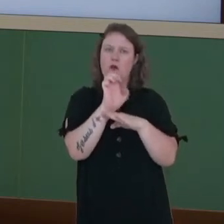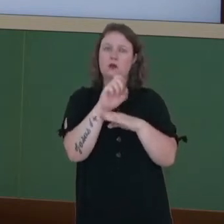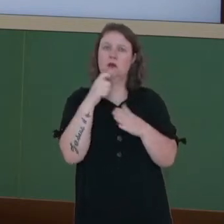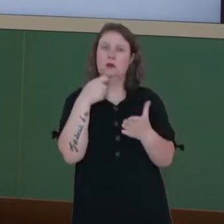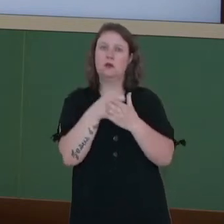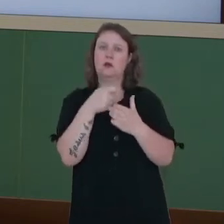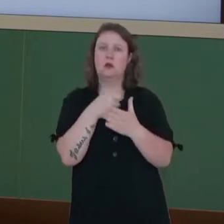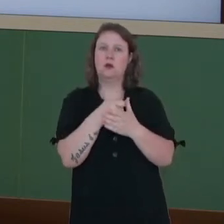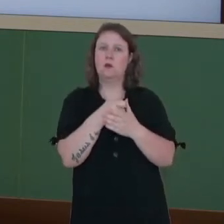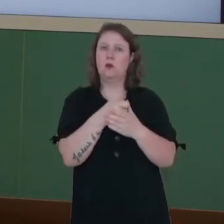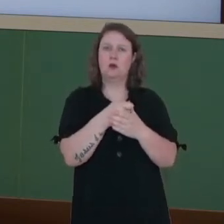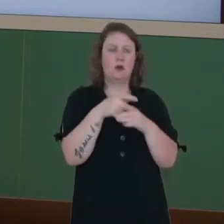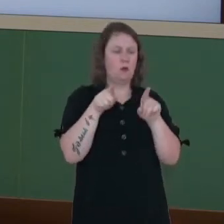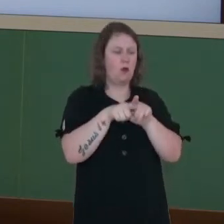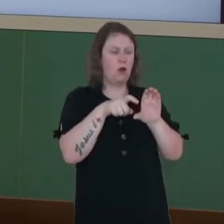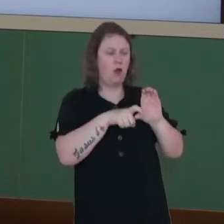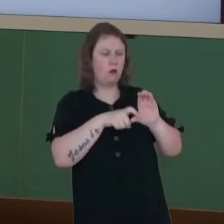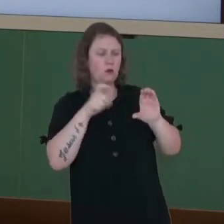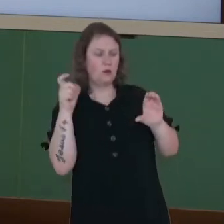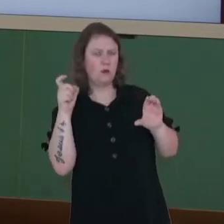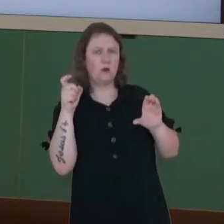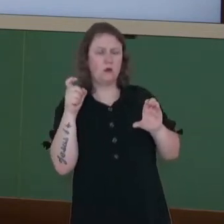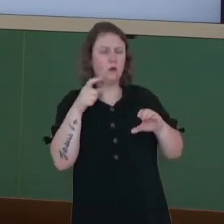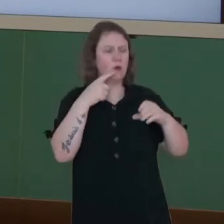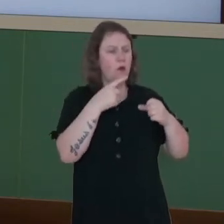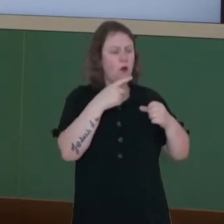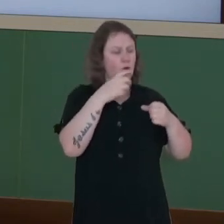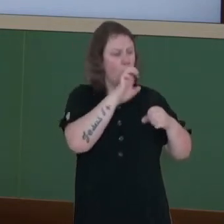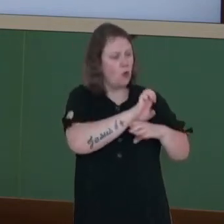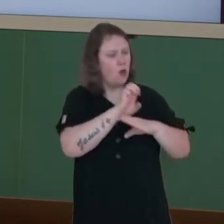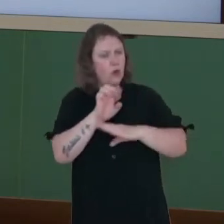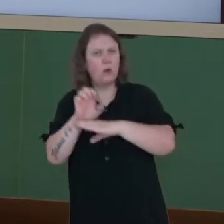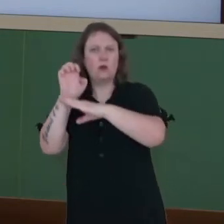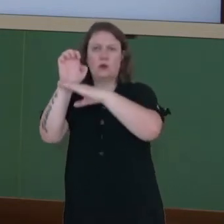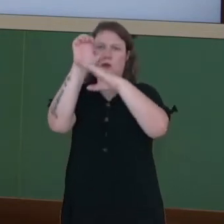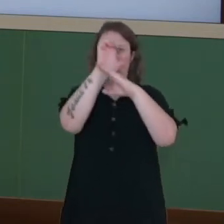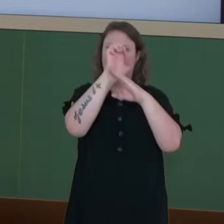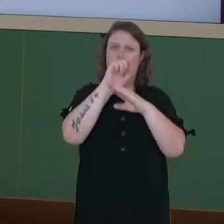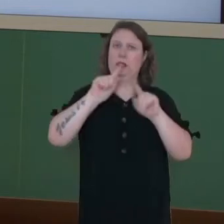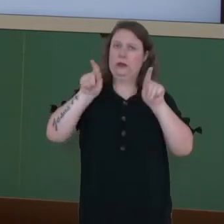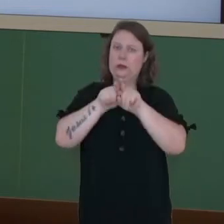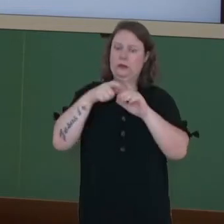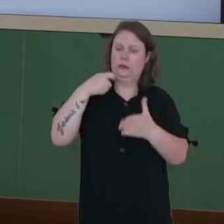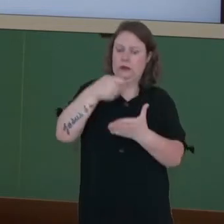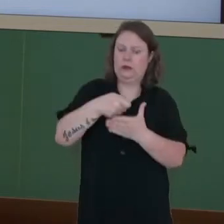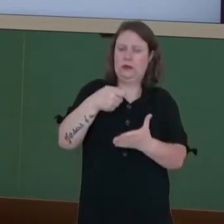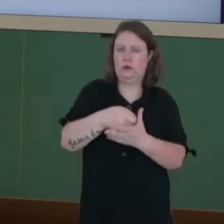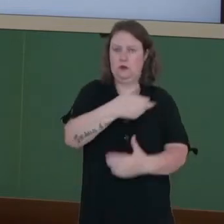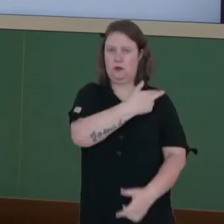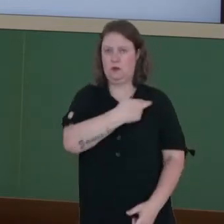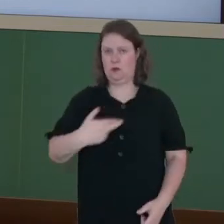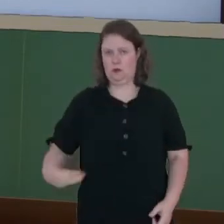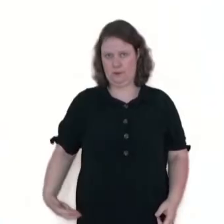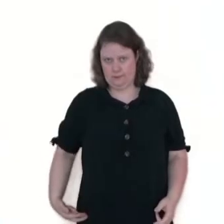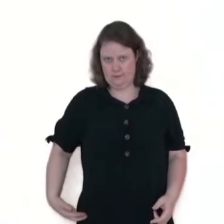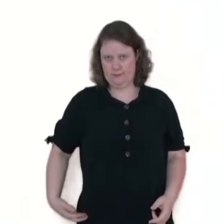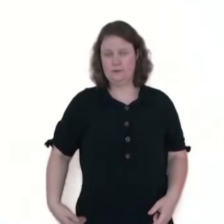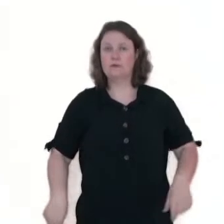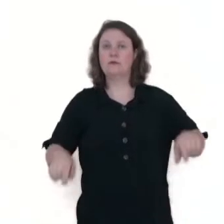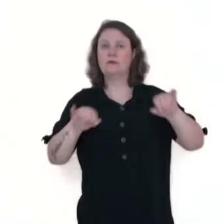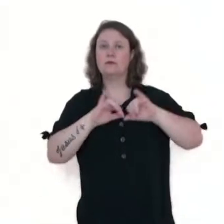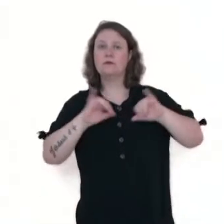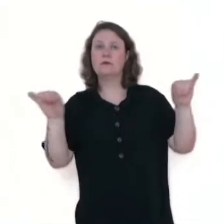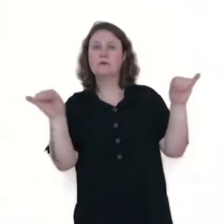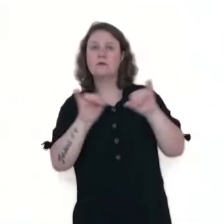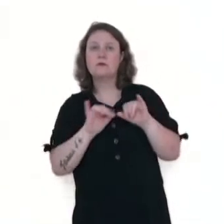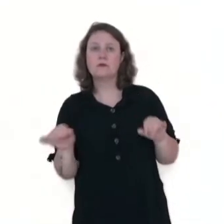autonomia a essas províncias, né? E defendem também uma república. E o manifesto, né, ele afirmava: